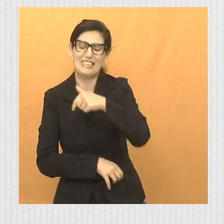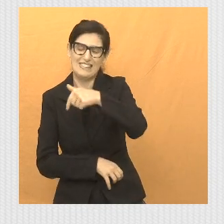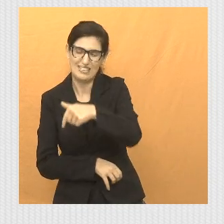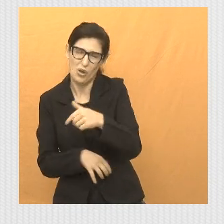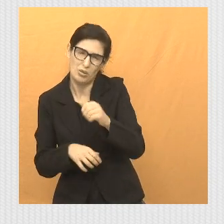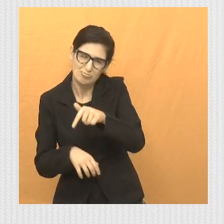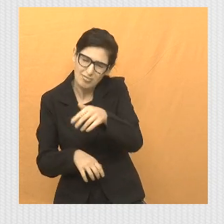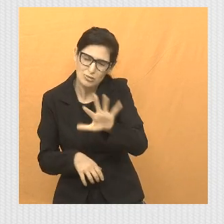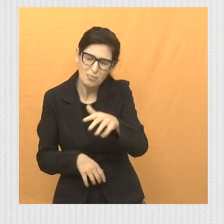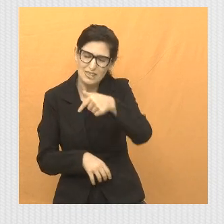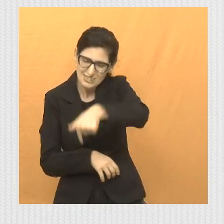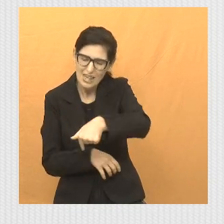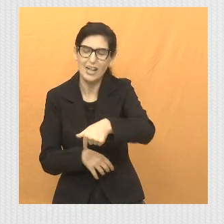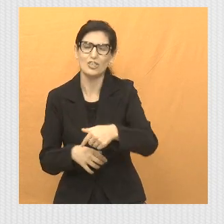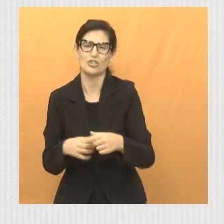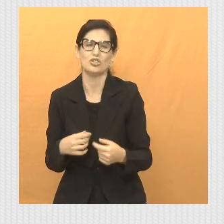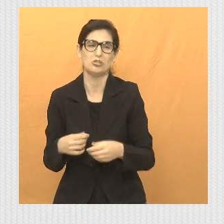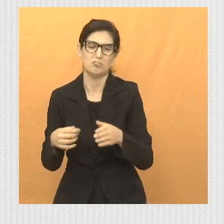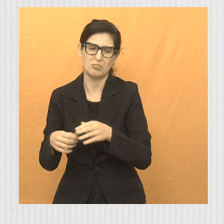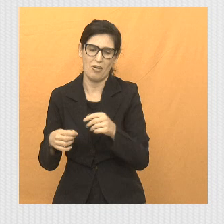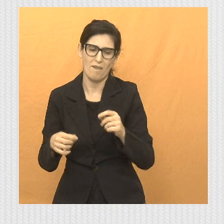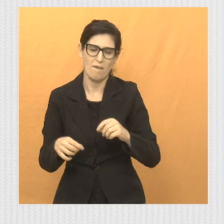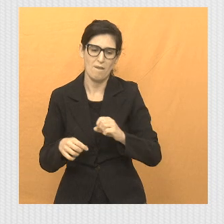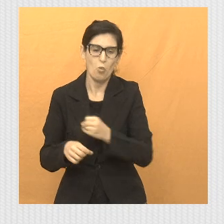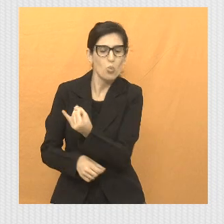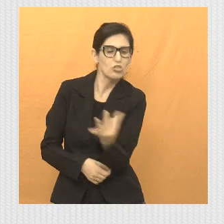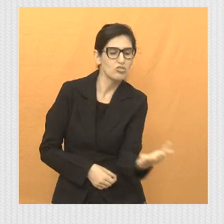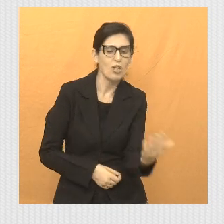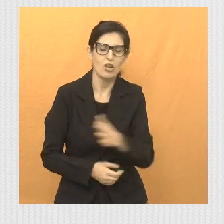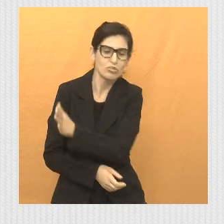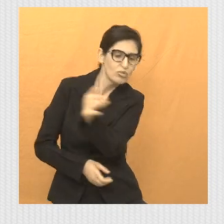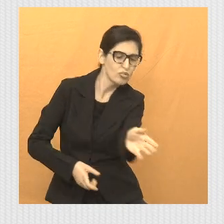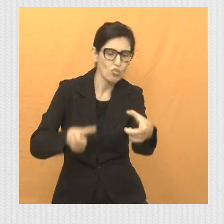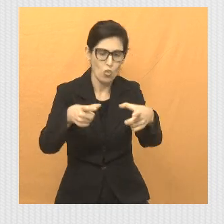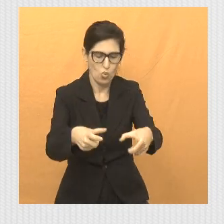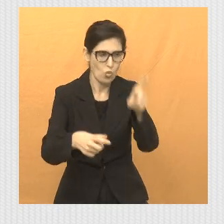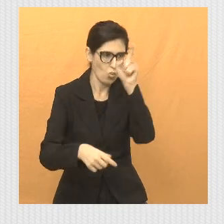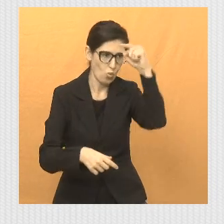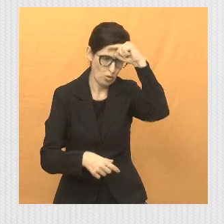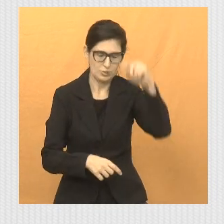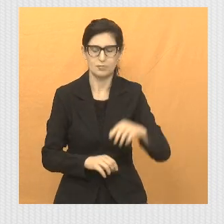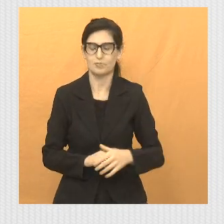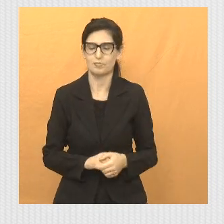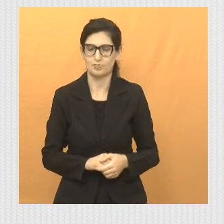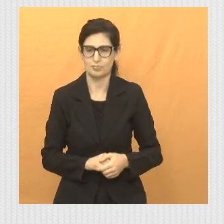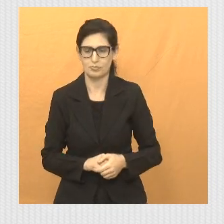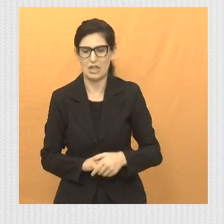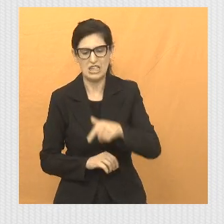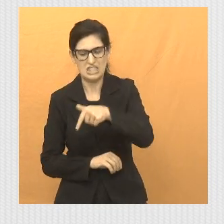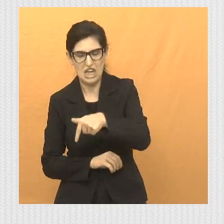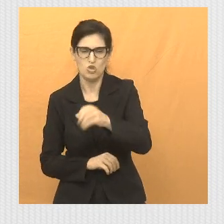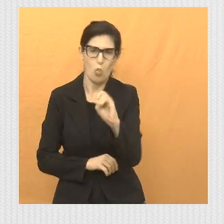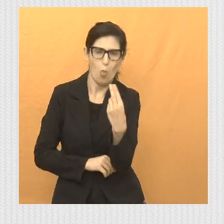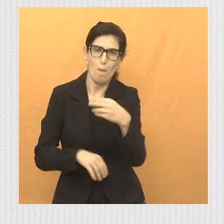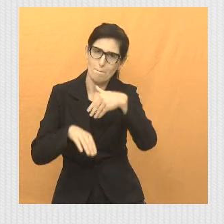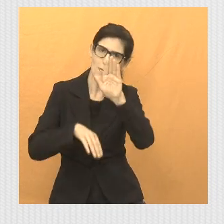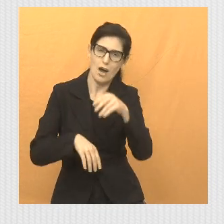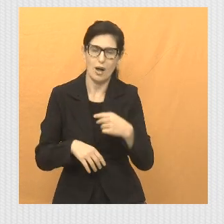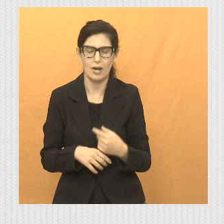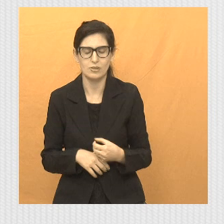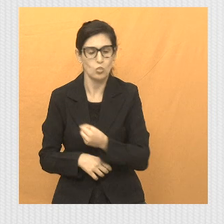com 759 gestantes que tiveram 7 ou mais consultas de pré-natal